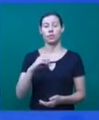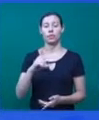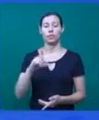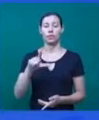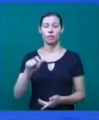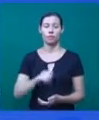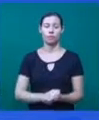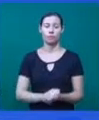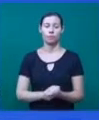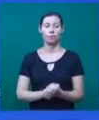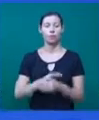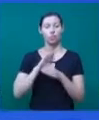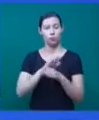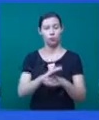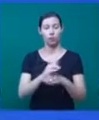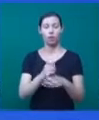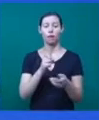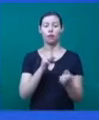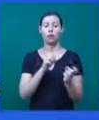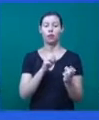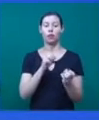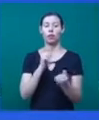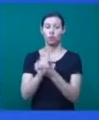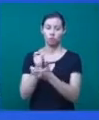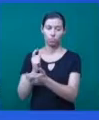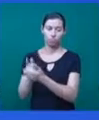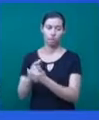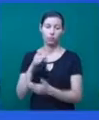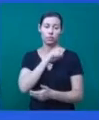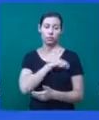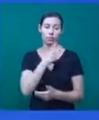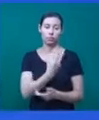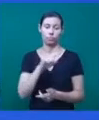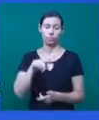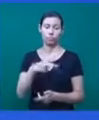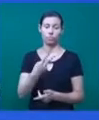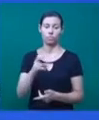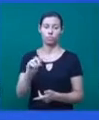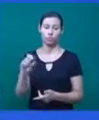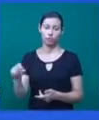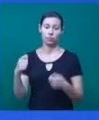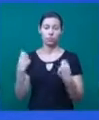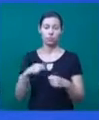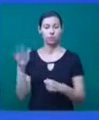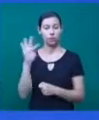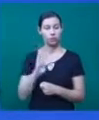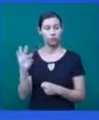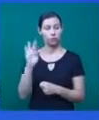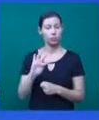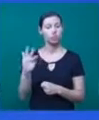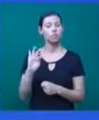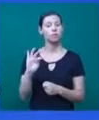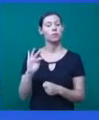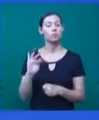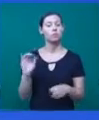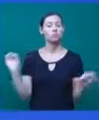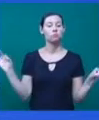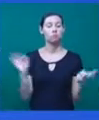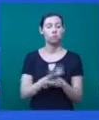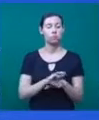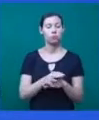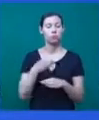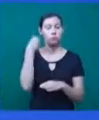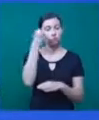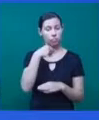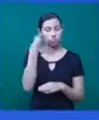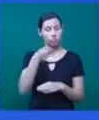Tem vaga para assistente de compras. O salário é de R$ 2.200. É necessário ter ensino superior completo, experiência mínima de 3